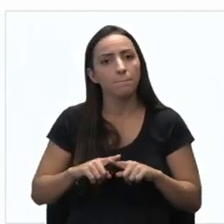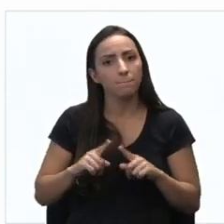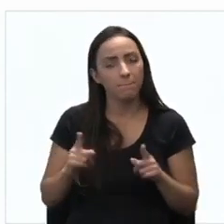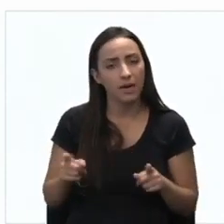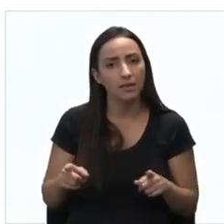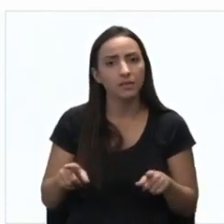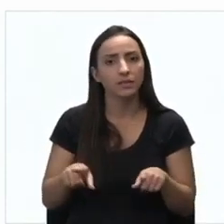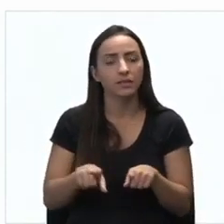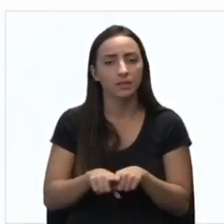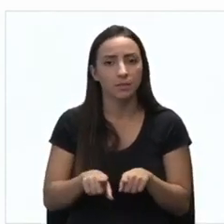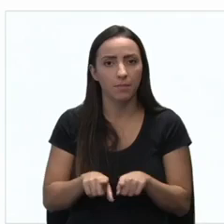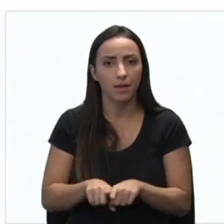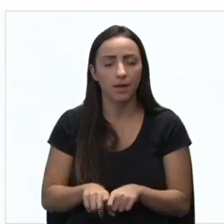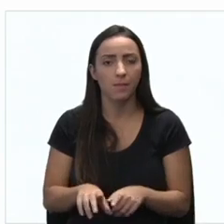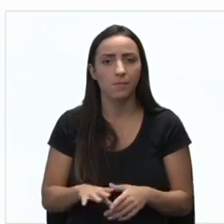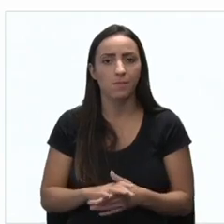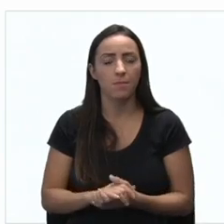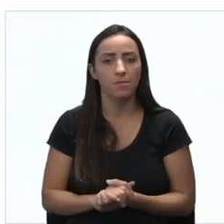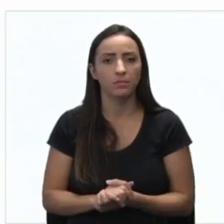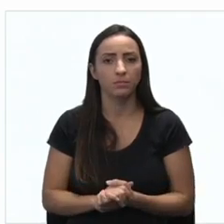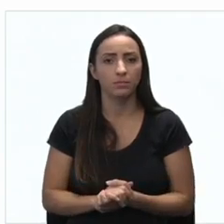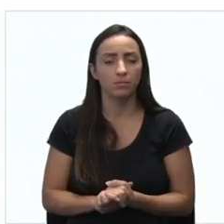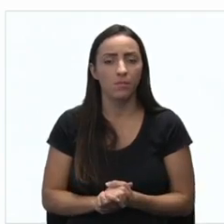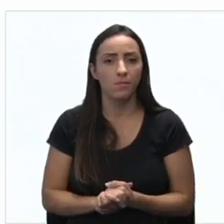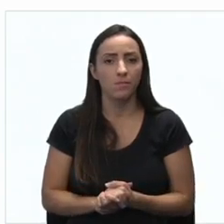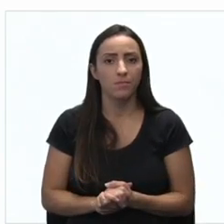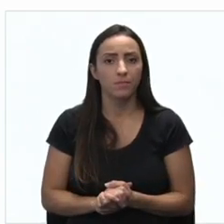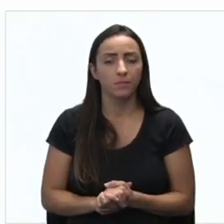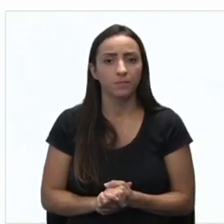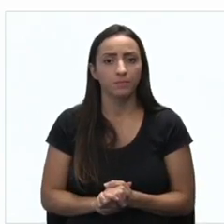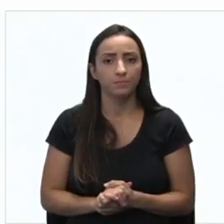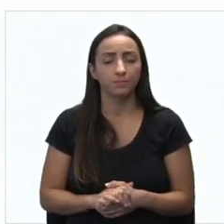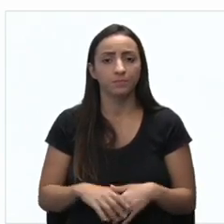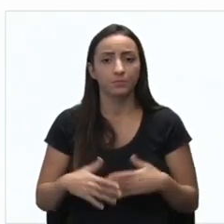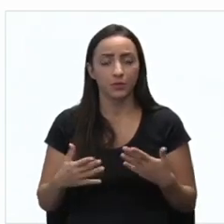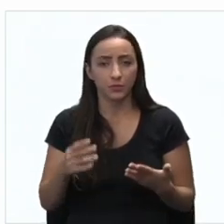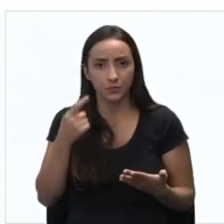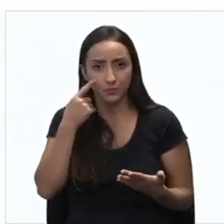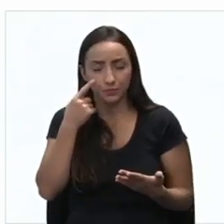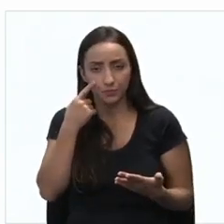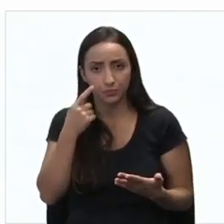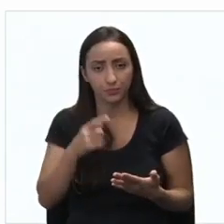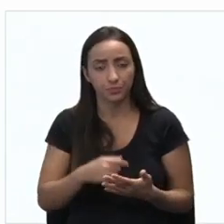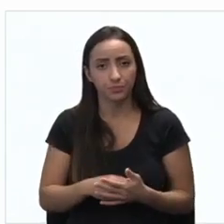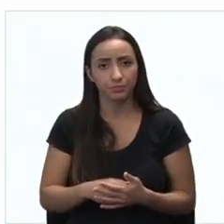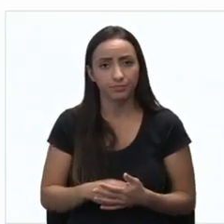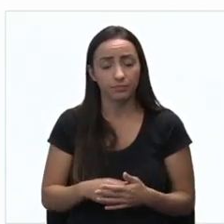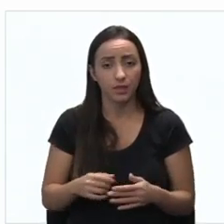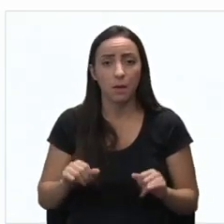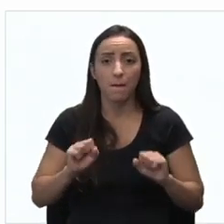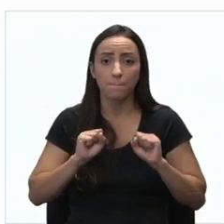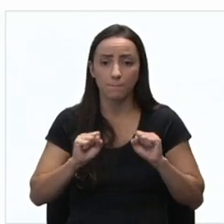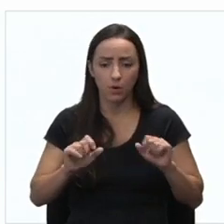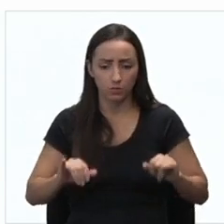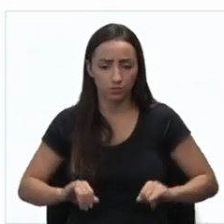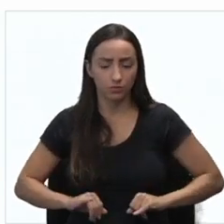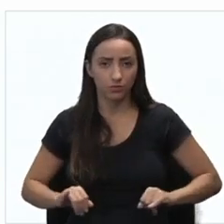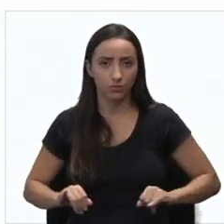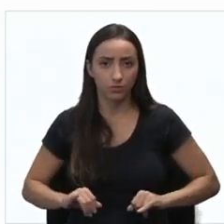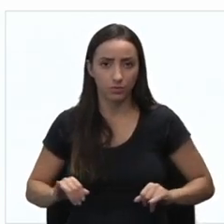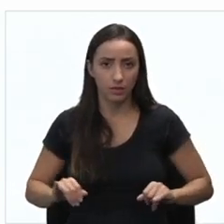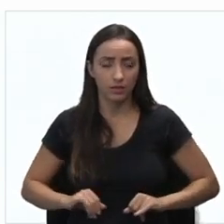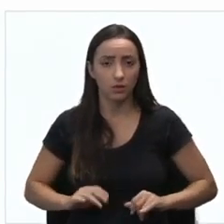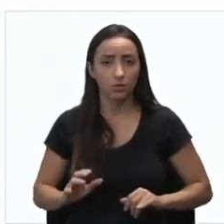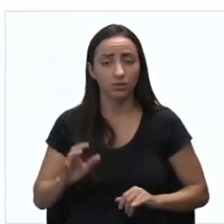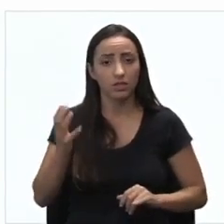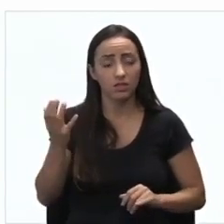demonstra uma doença, uma enfermidade. Tá? Então, veja, o sofrimento ele pode acontecer no indivíduo